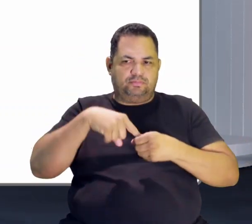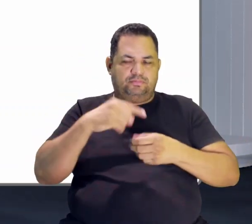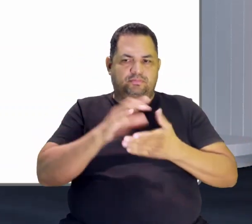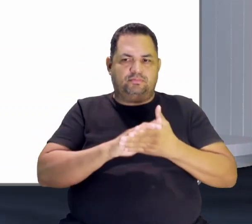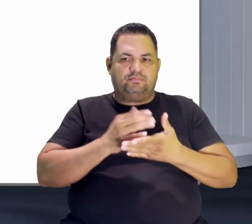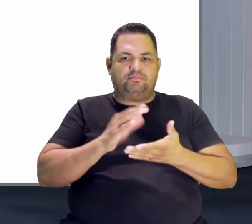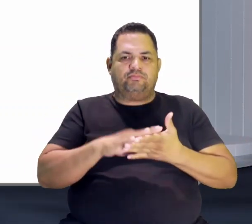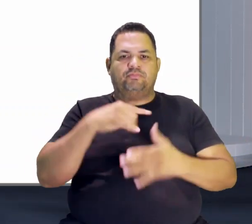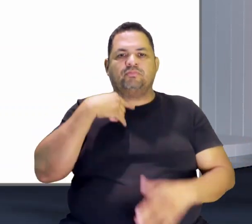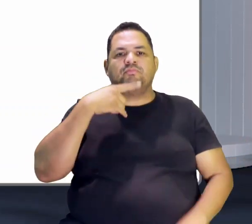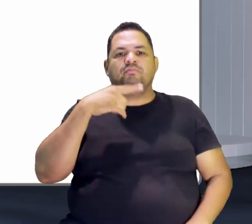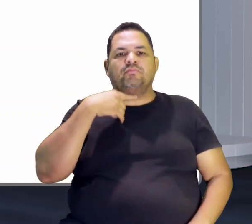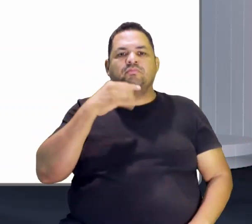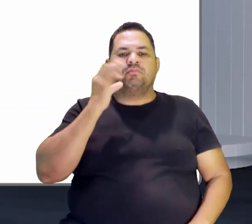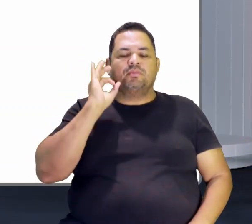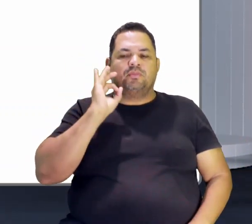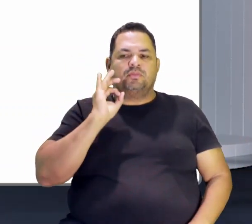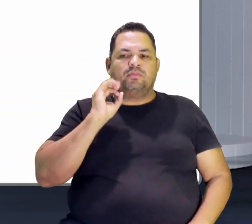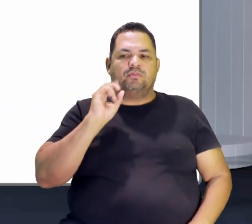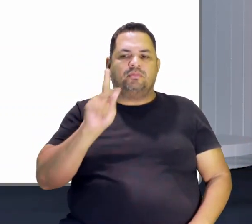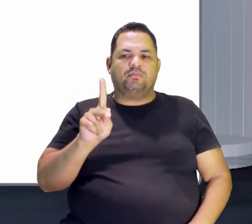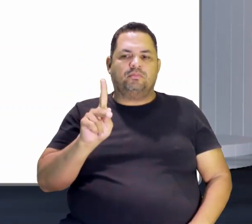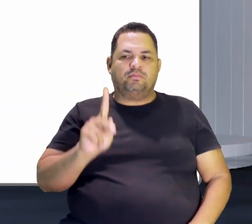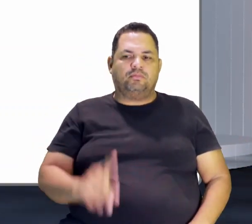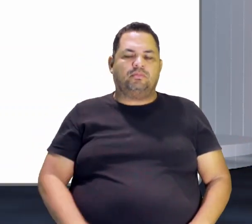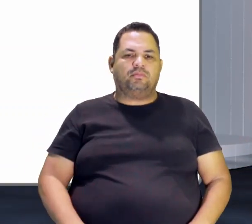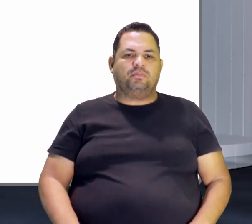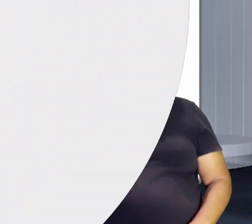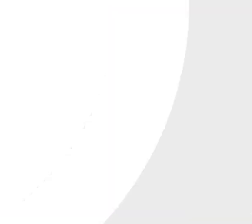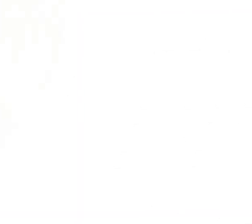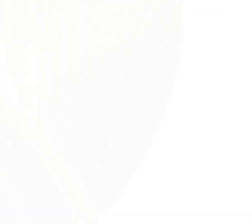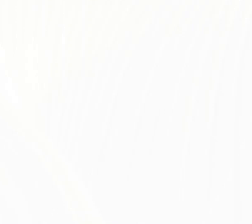para tirar as dúvidas, ok?